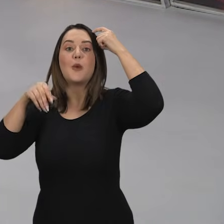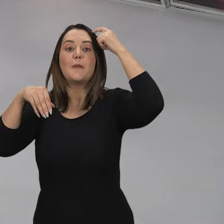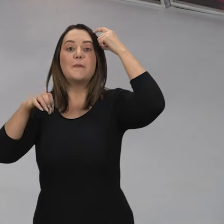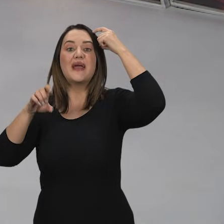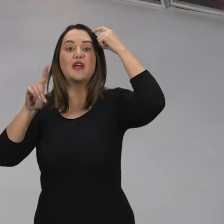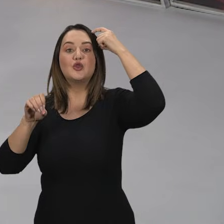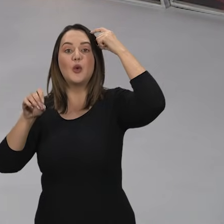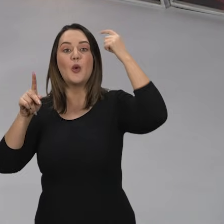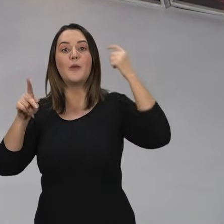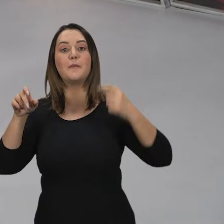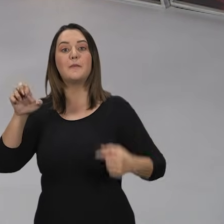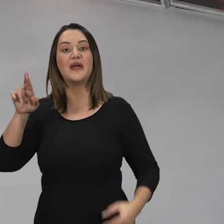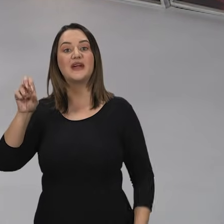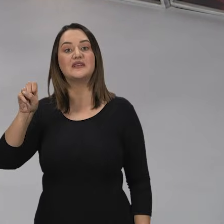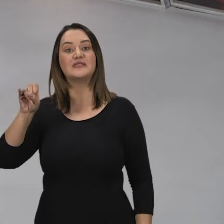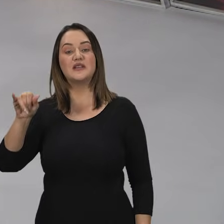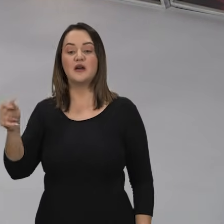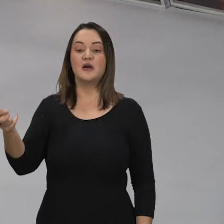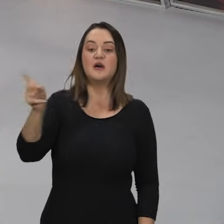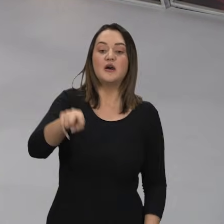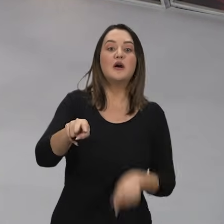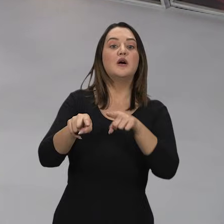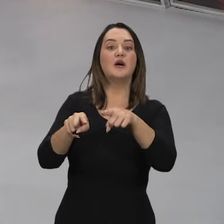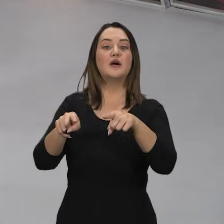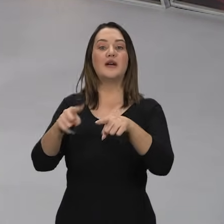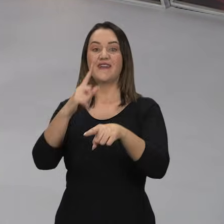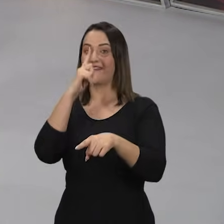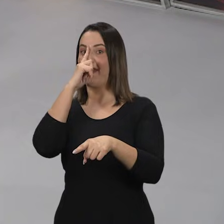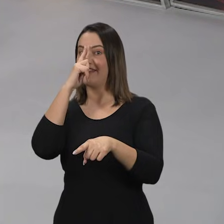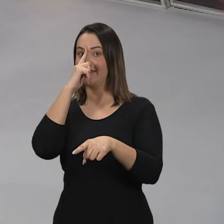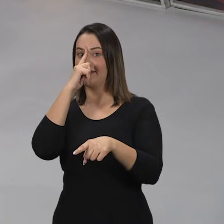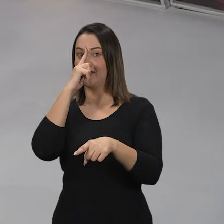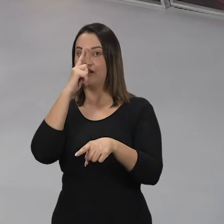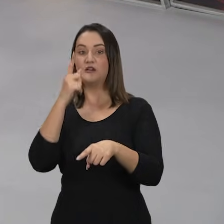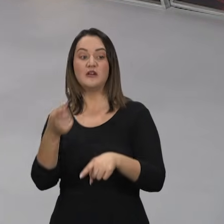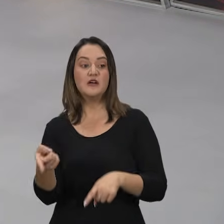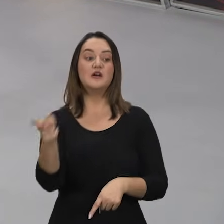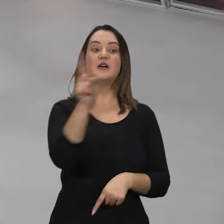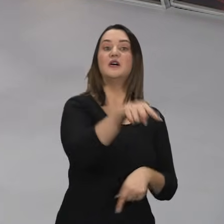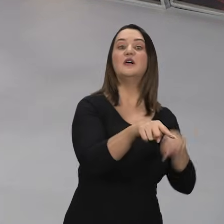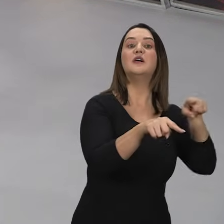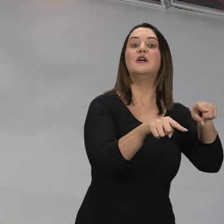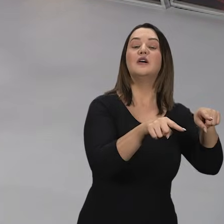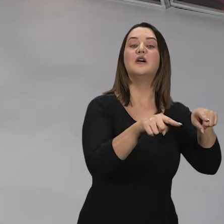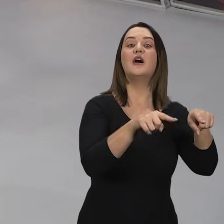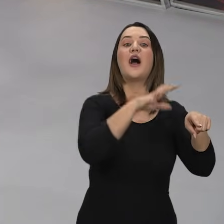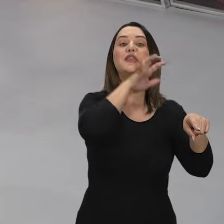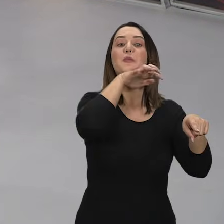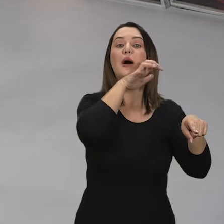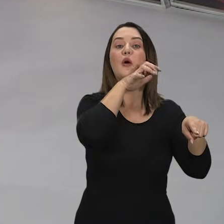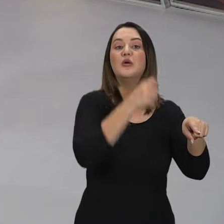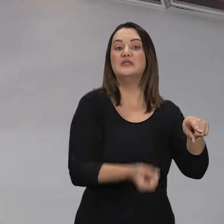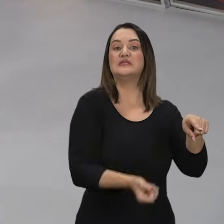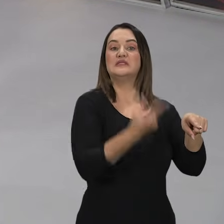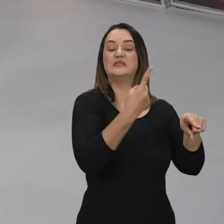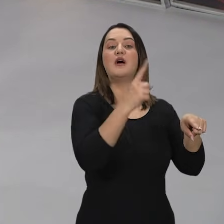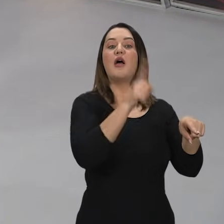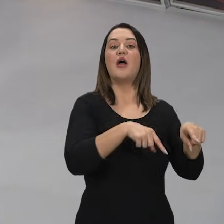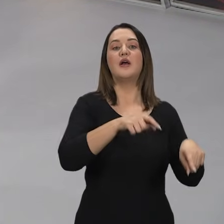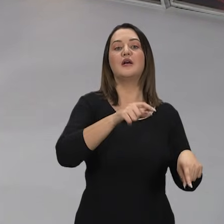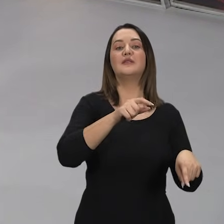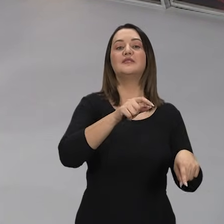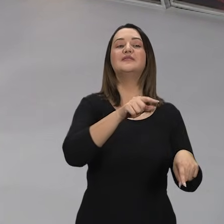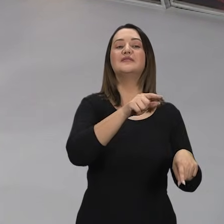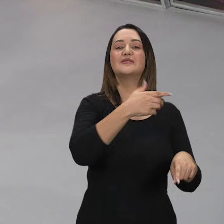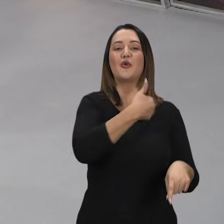urso, representava o Império Medo-Persa. O terceiro, que era o leopardo, representava a Grécia. E o 4º, que era o terrível, representava Roma.